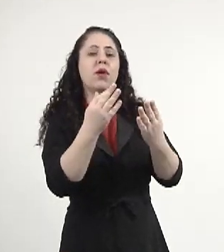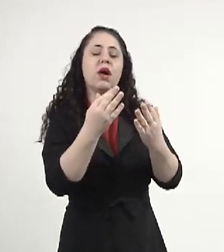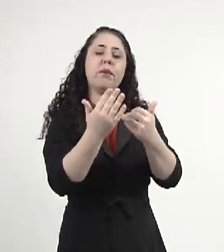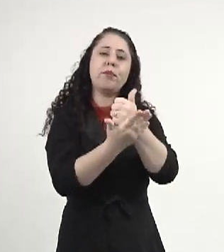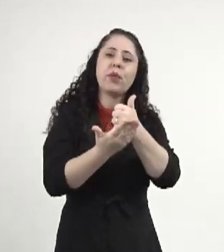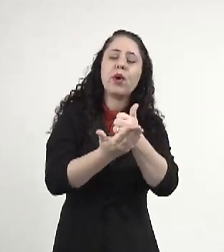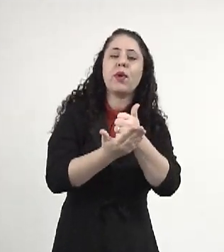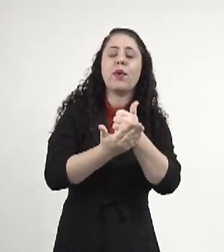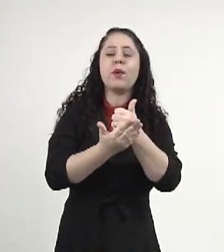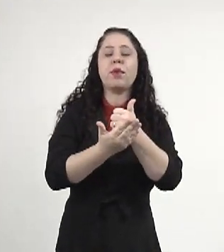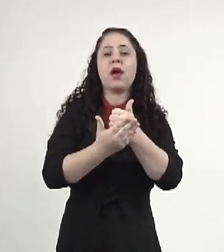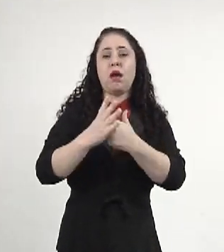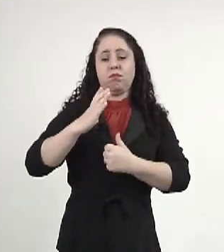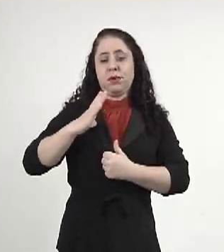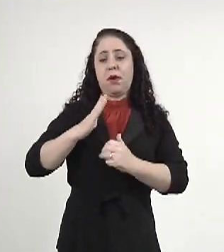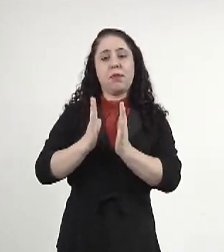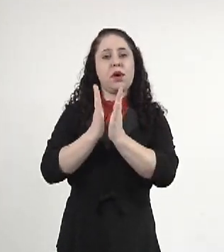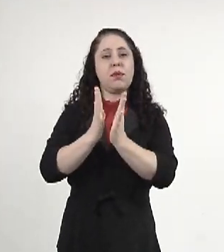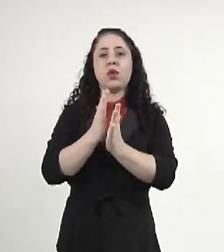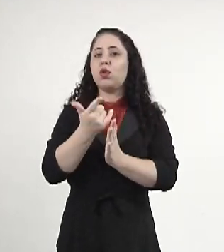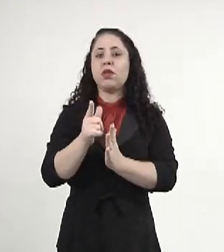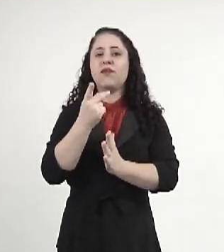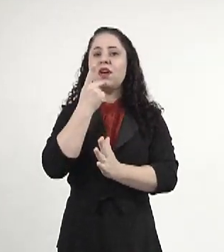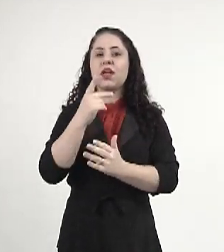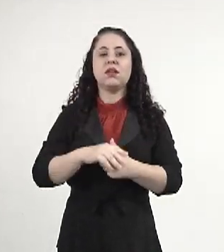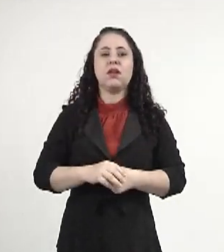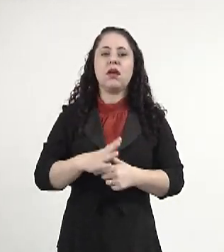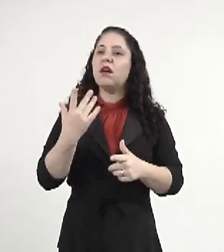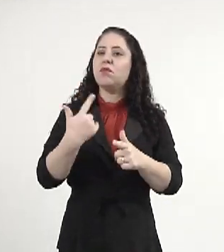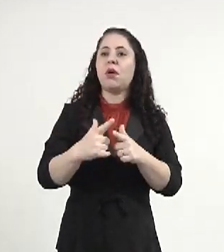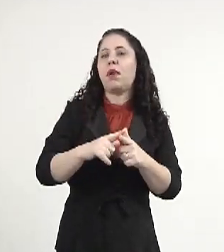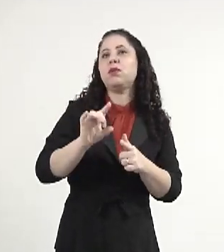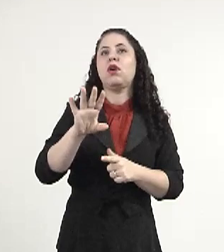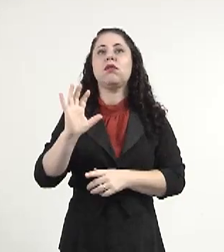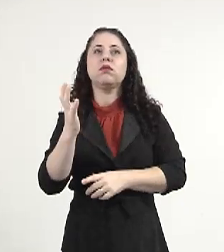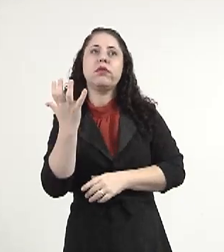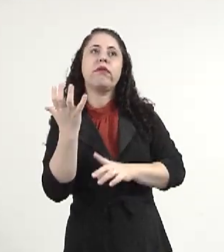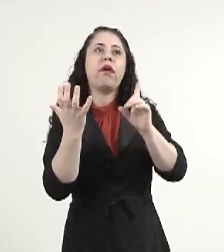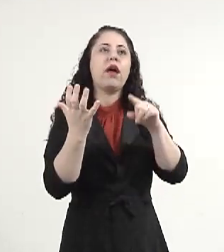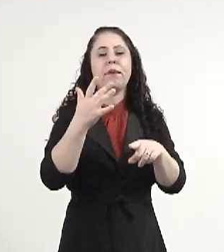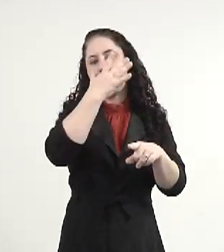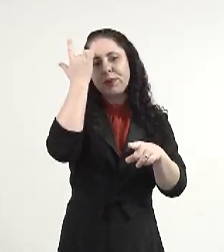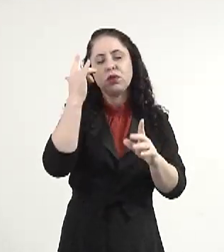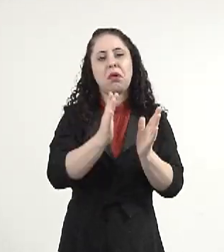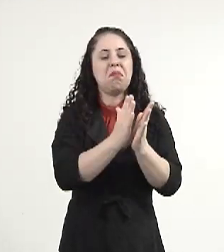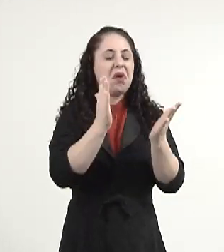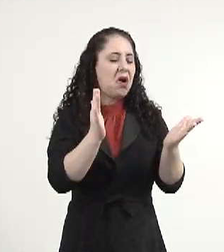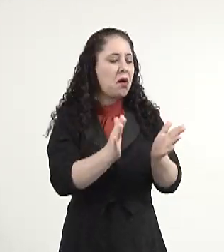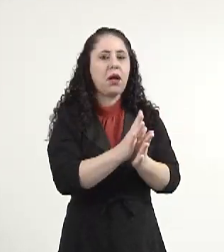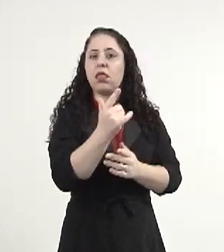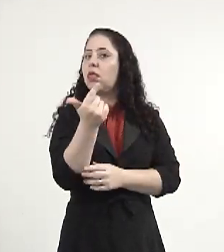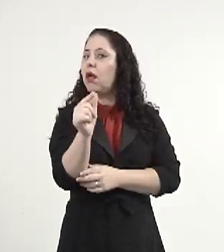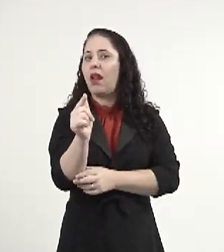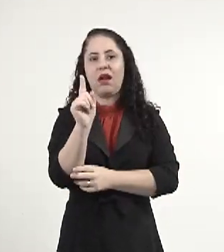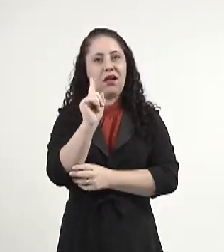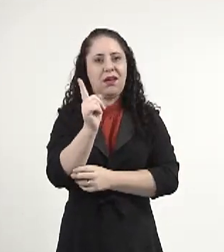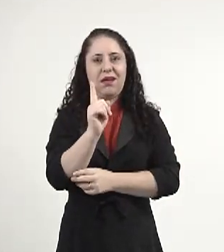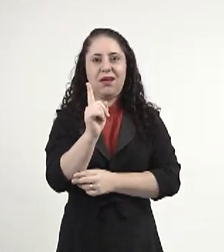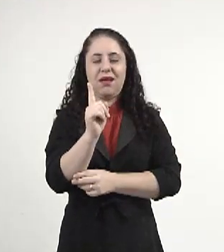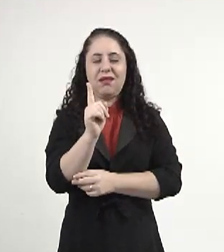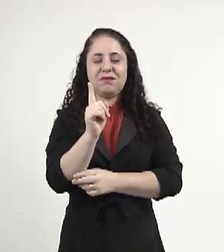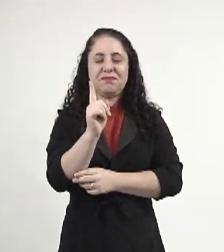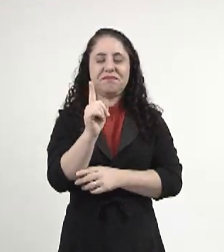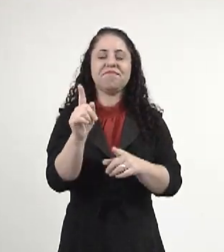classes sociais. Então, nós não estamos falando de problemas que ocorrem somente com pessoas mais humildes, com pessoas